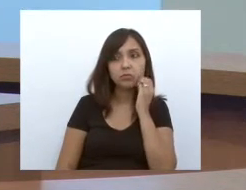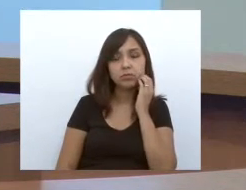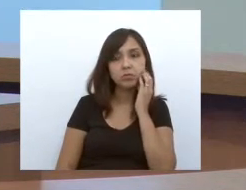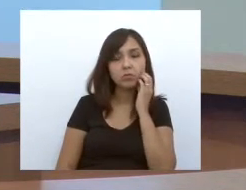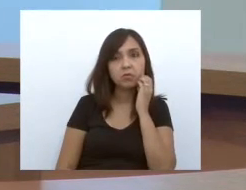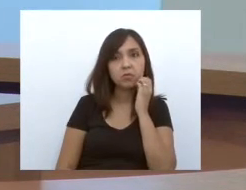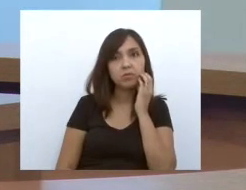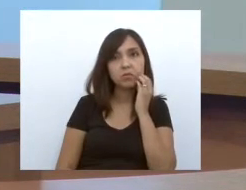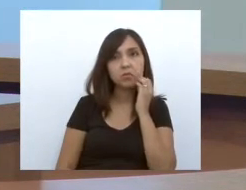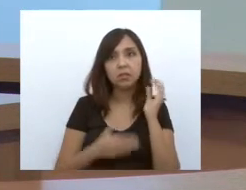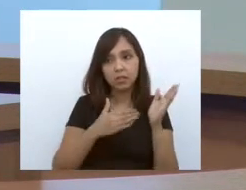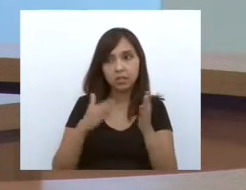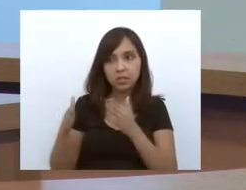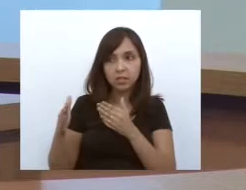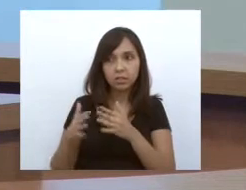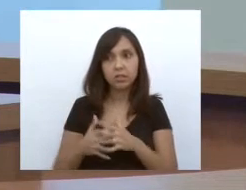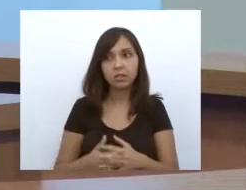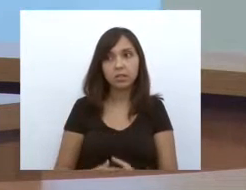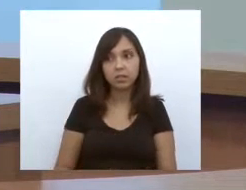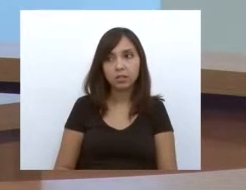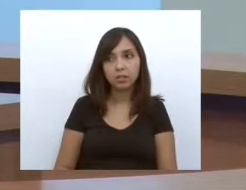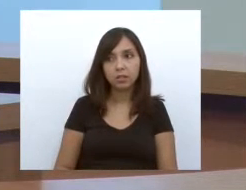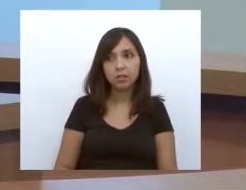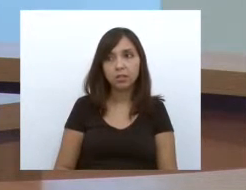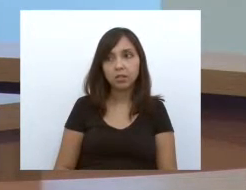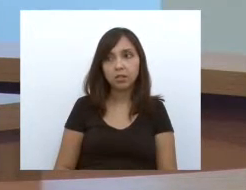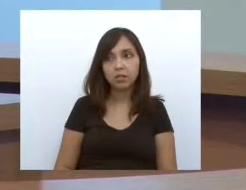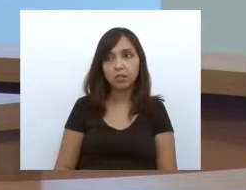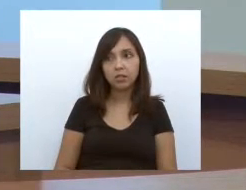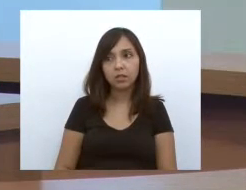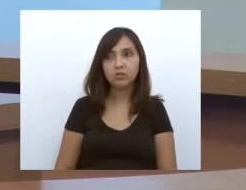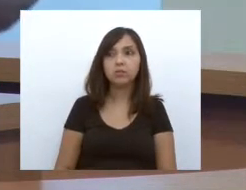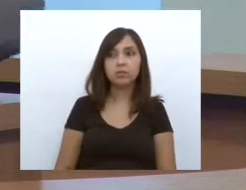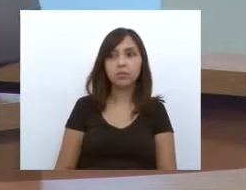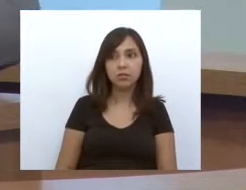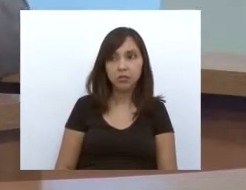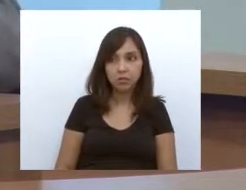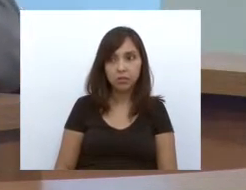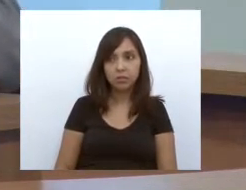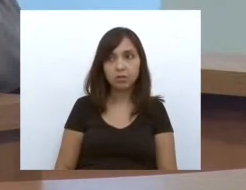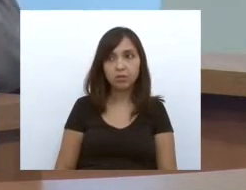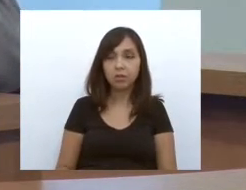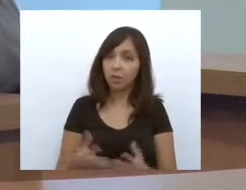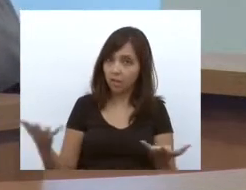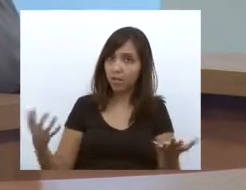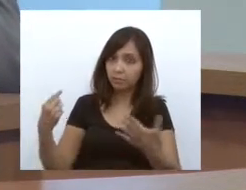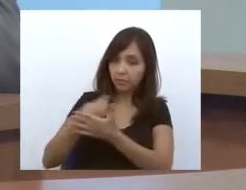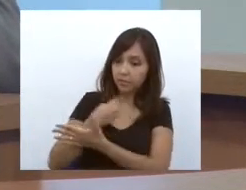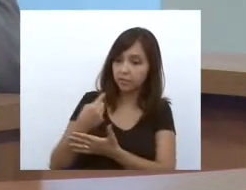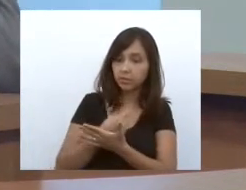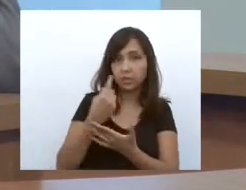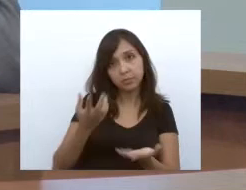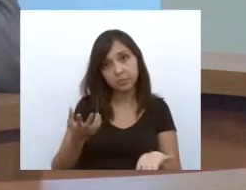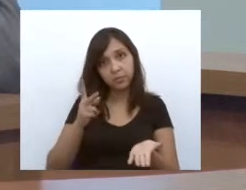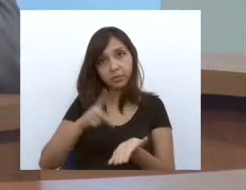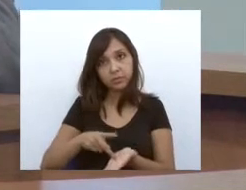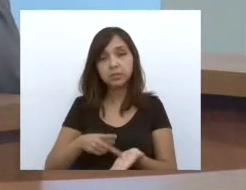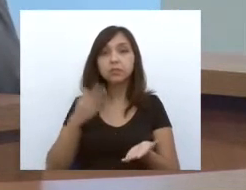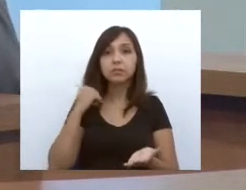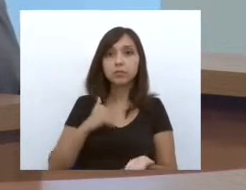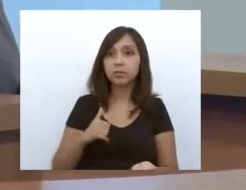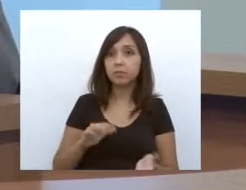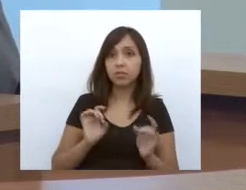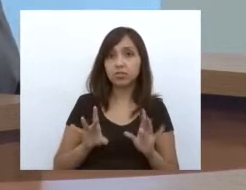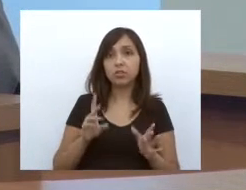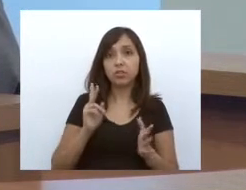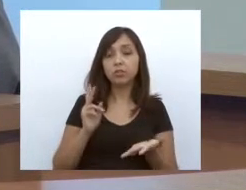Essa é questão de ordem, vereador? É uma questão que as pessoas precisam saber, porque ele faltou com a verdade. Só